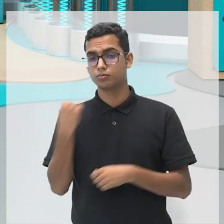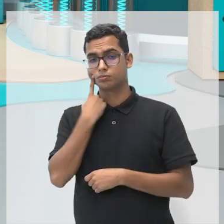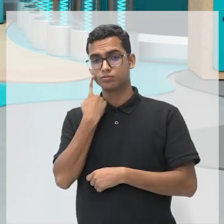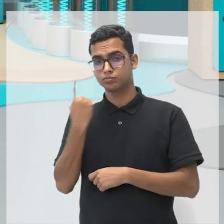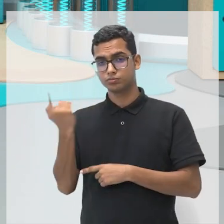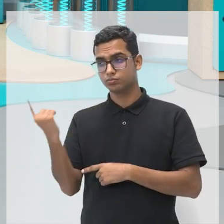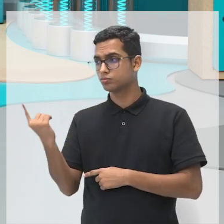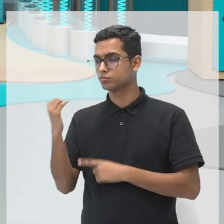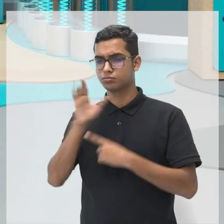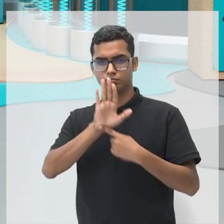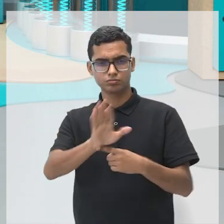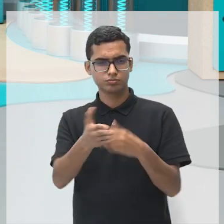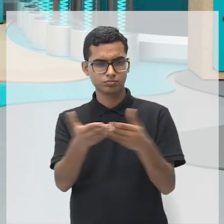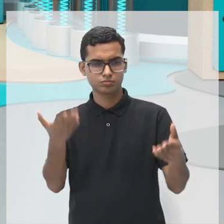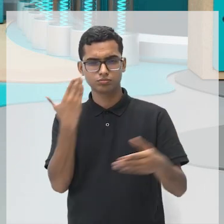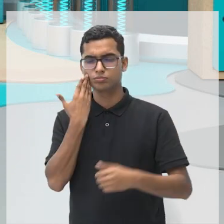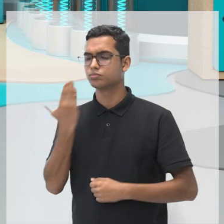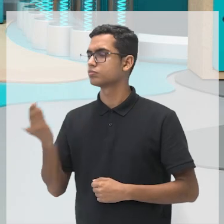gente agora, olha só.